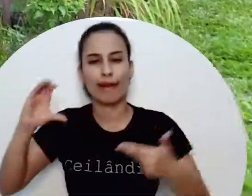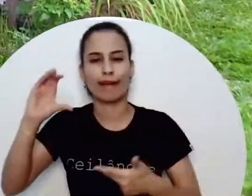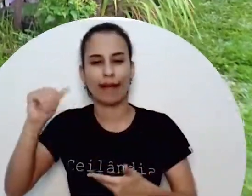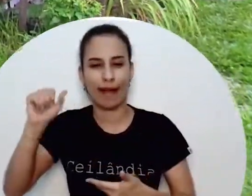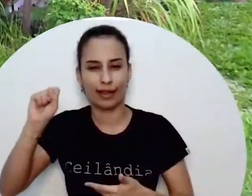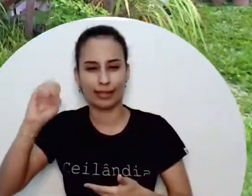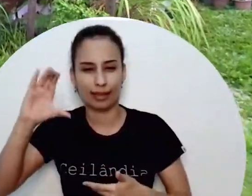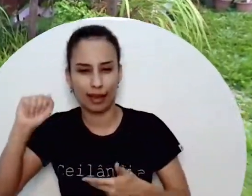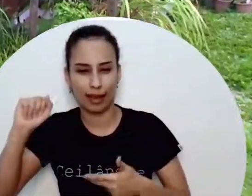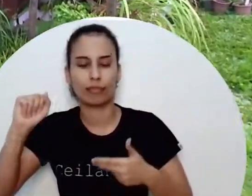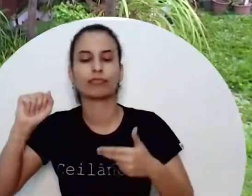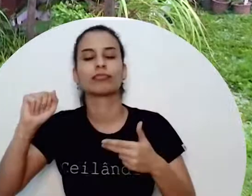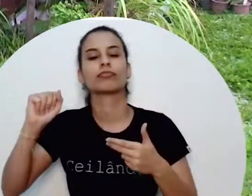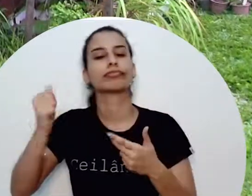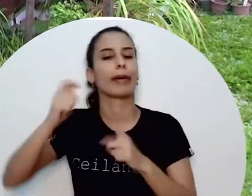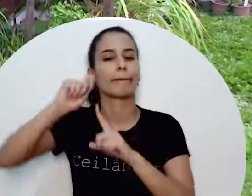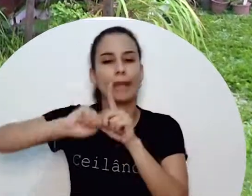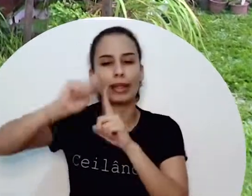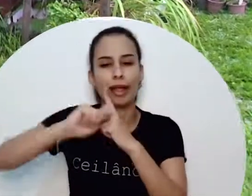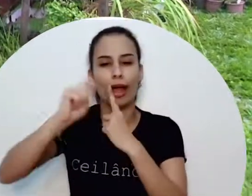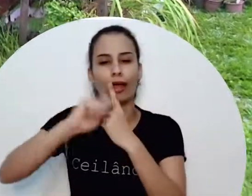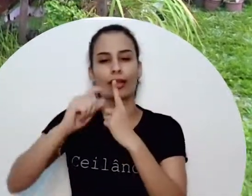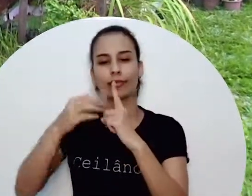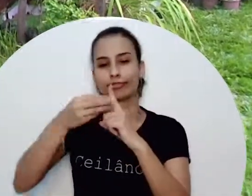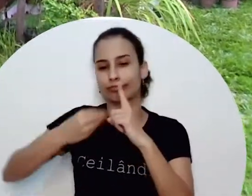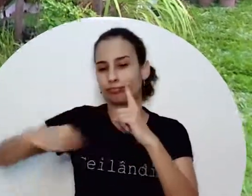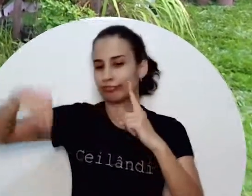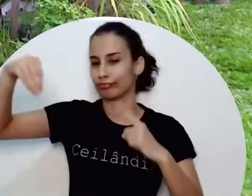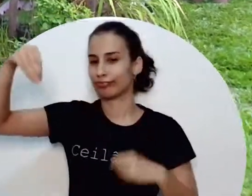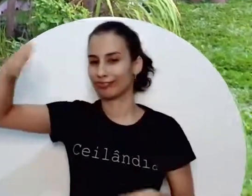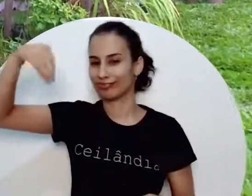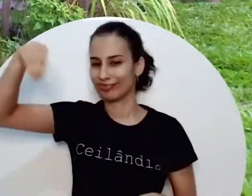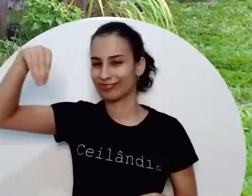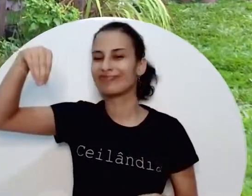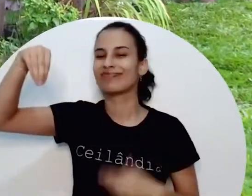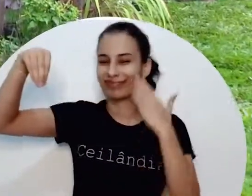cascas de frutas, como aqui eu tenho de batata, de banana. Aí a gente coloca